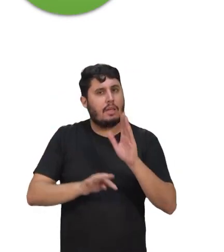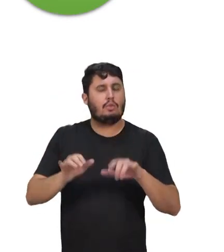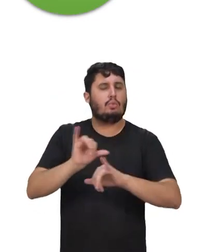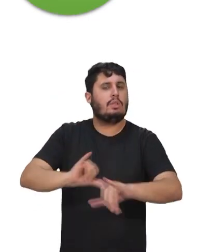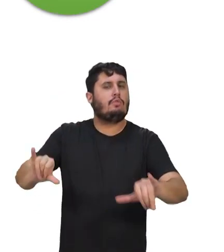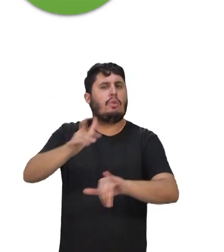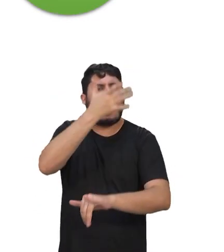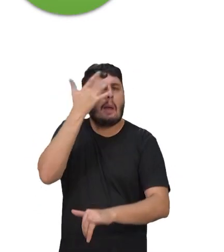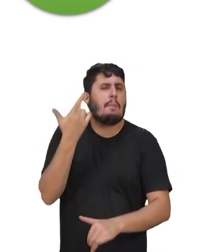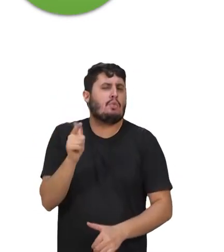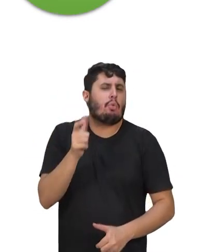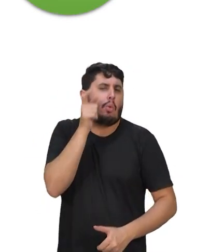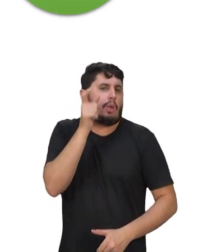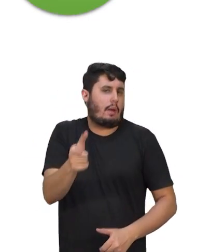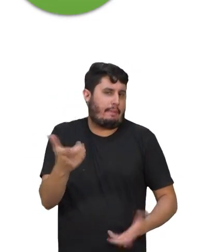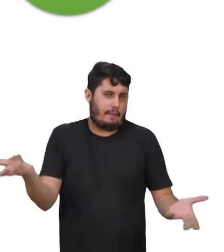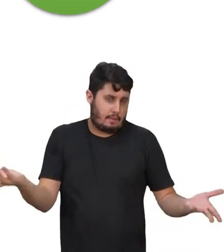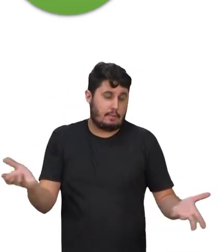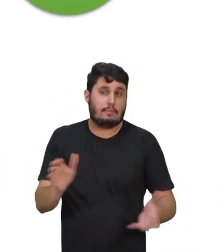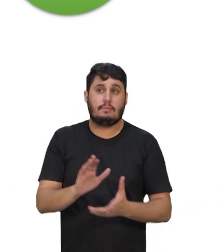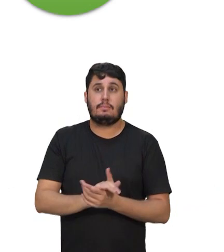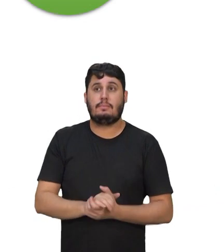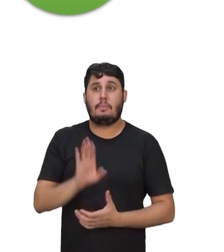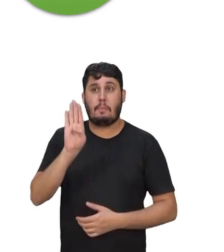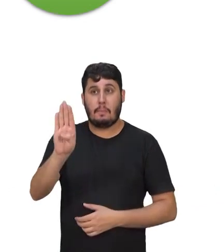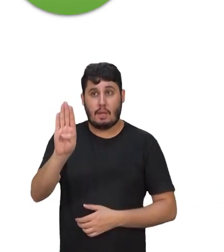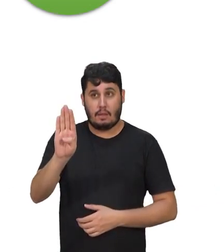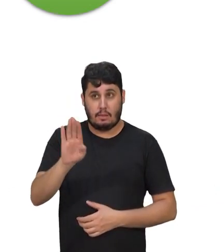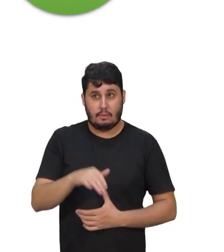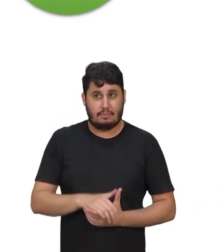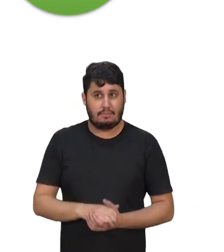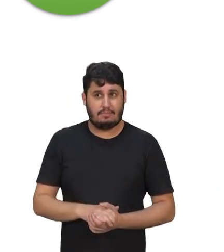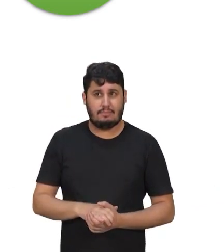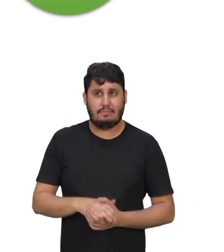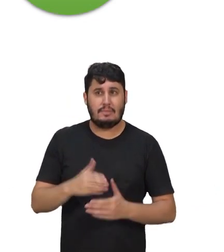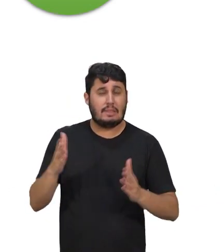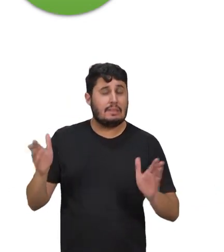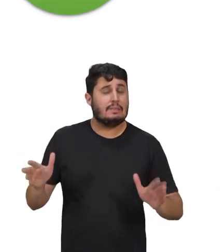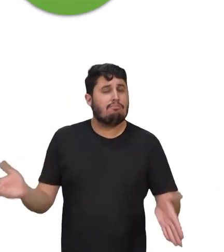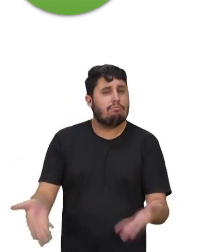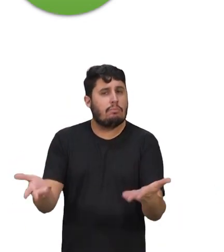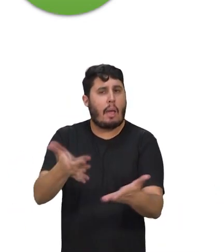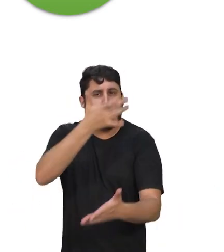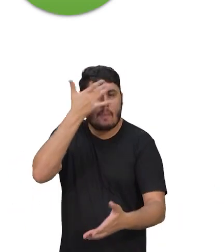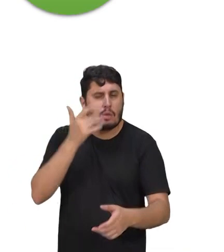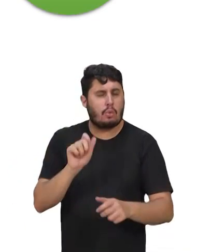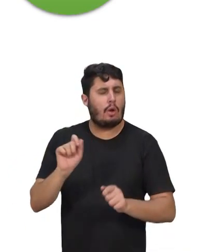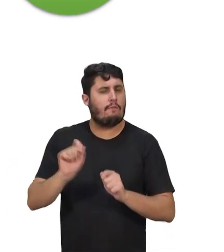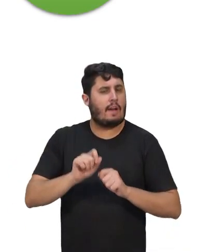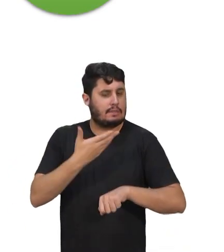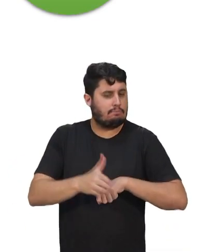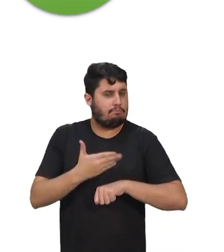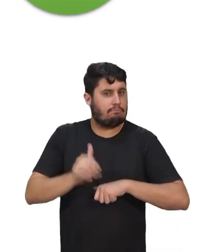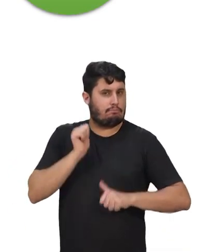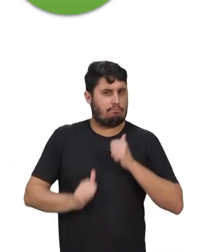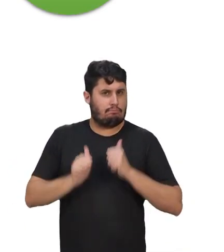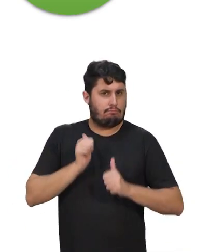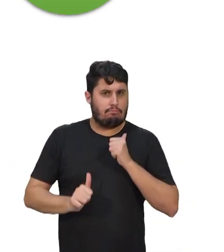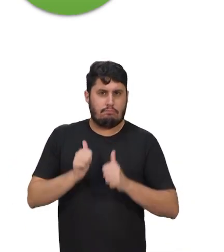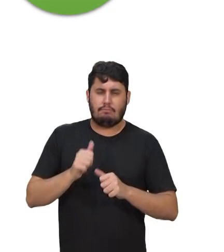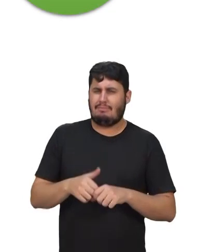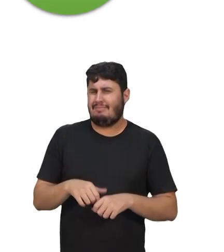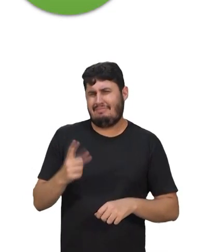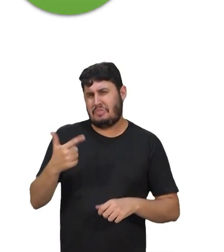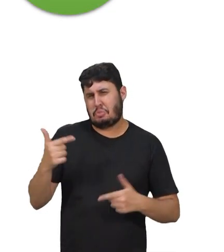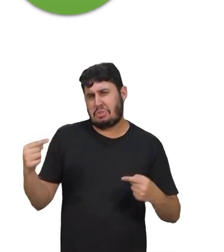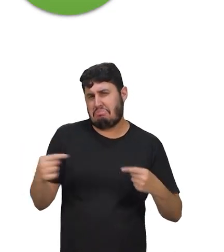veiculando. Letra B dizia popularizar a prática de exercício esportivo. Não faz sentido, porque o texto publicitário ele quer encaminhar a sua